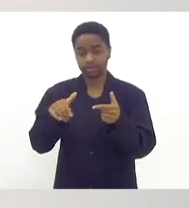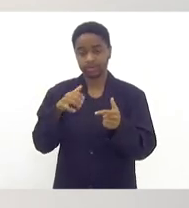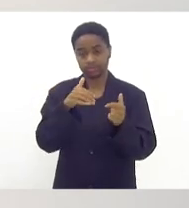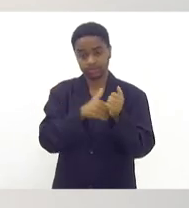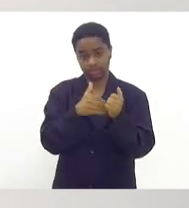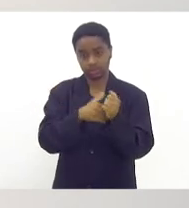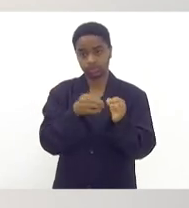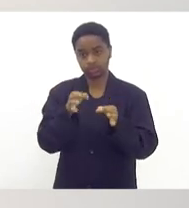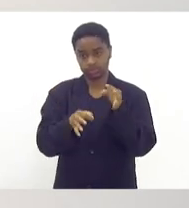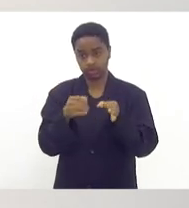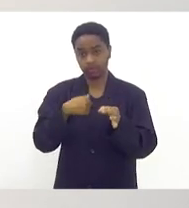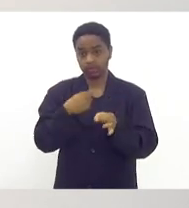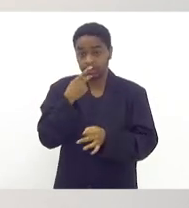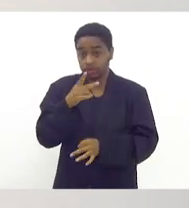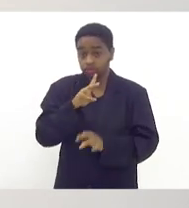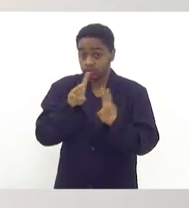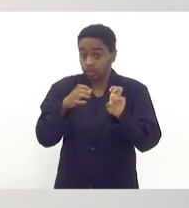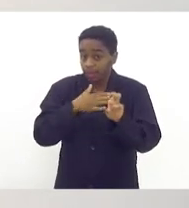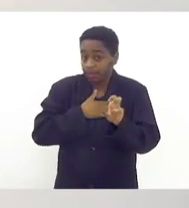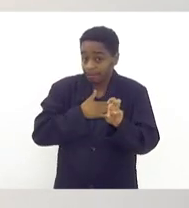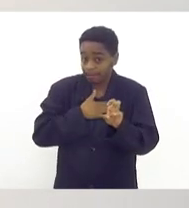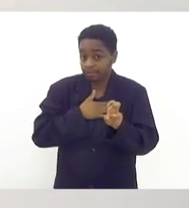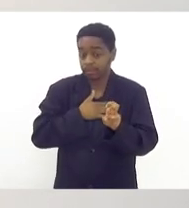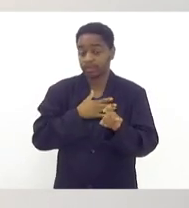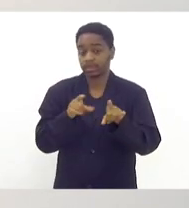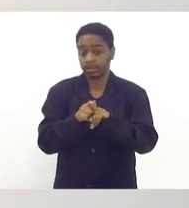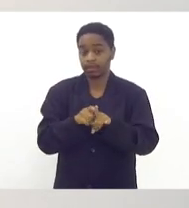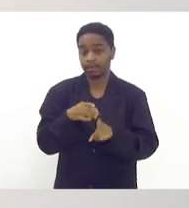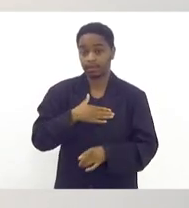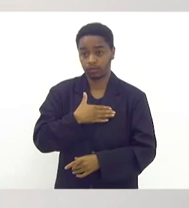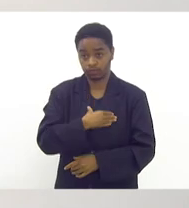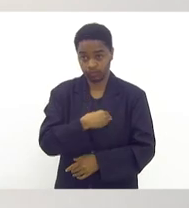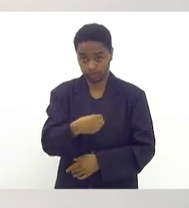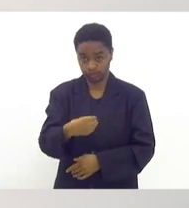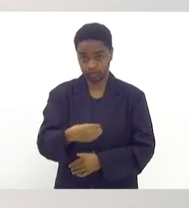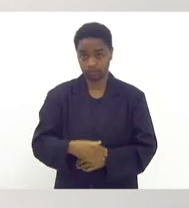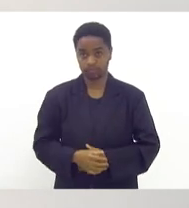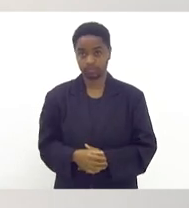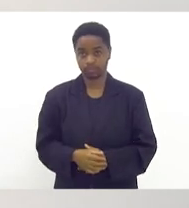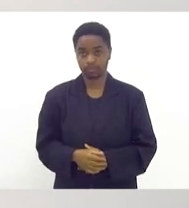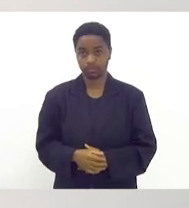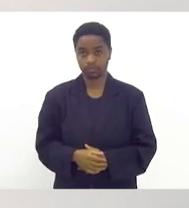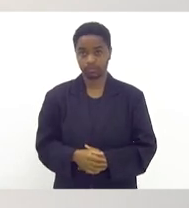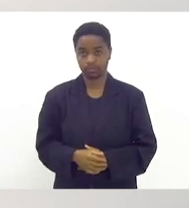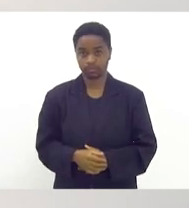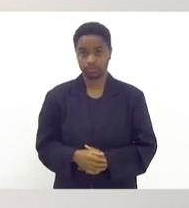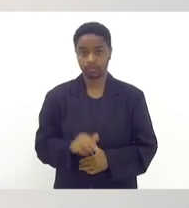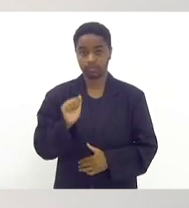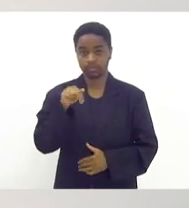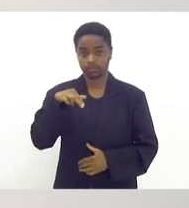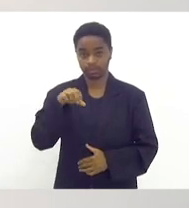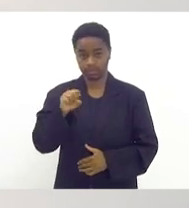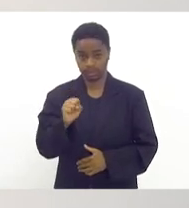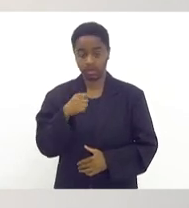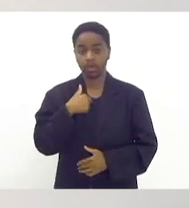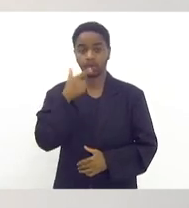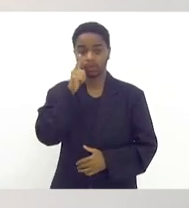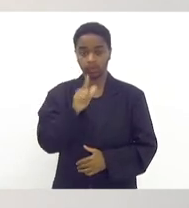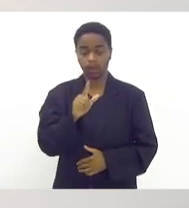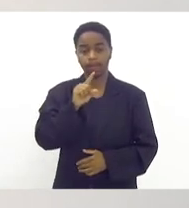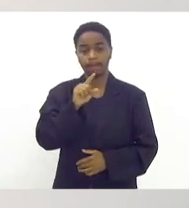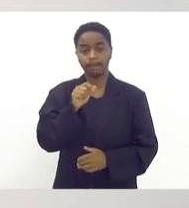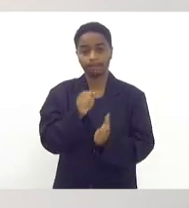Justiça Então tô falando aqui do meu caso Daniela Cabral Coelho do meu filho Davi Cabral Coelho Guimarães eh a NS eu consegui uma multa de